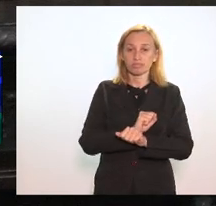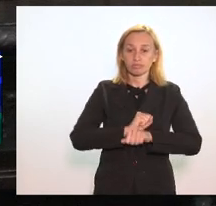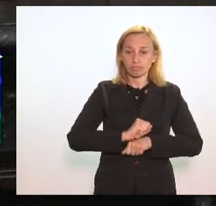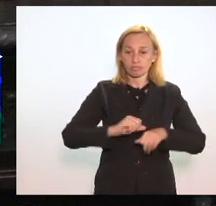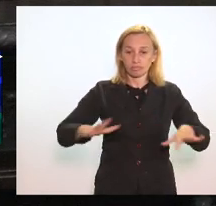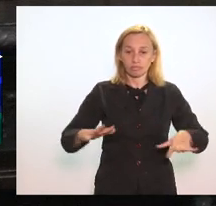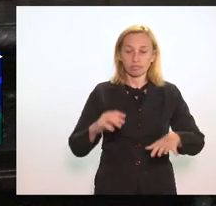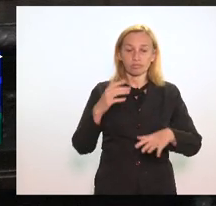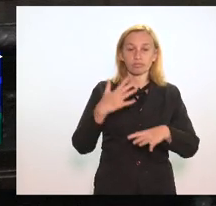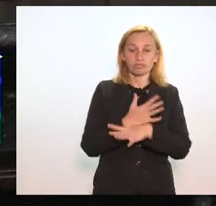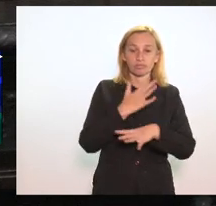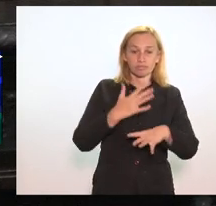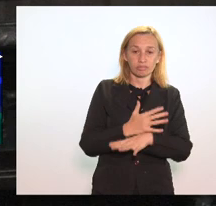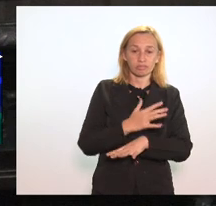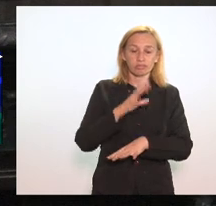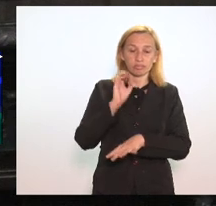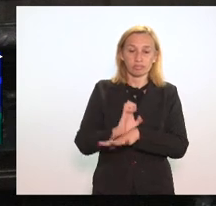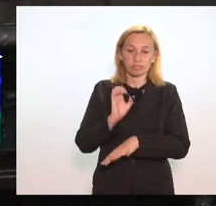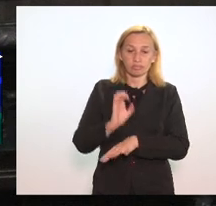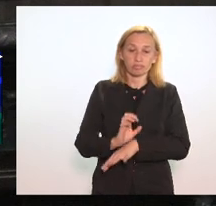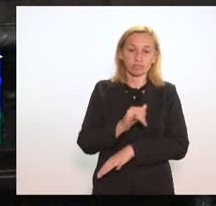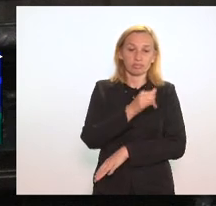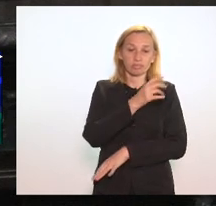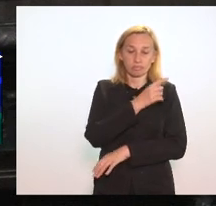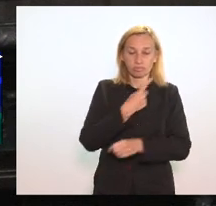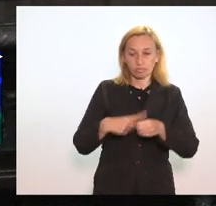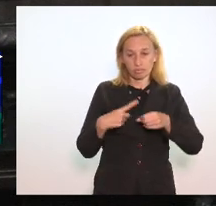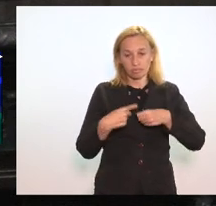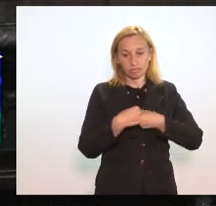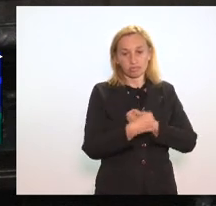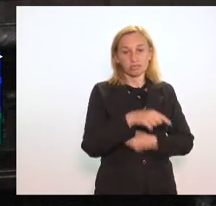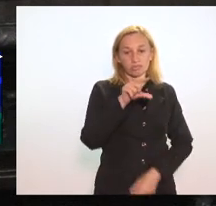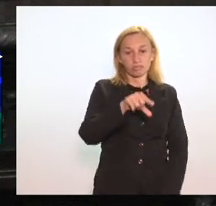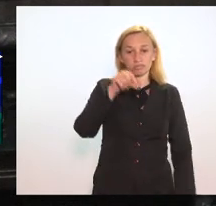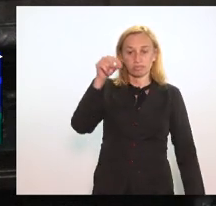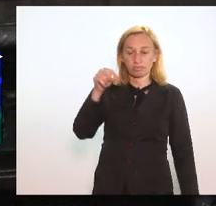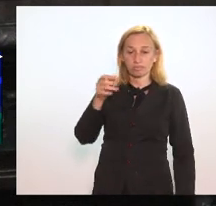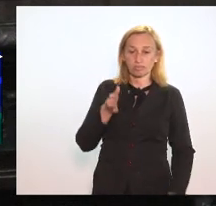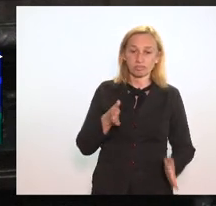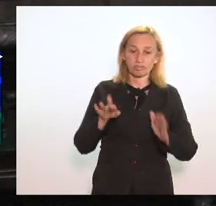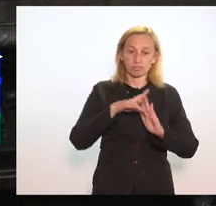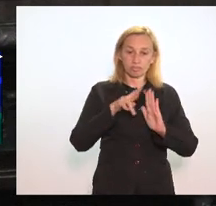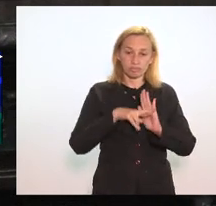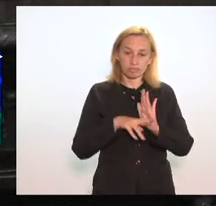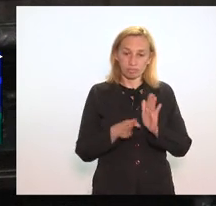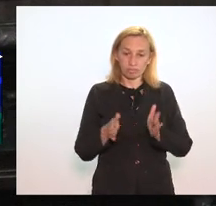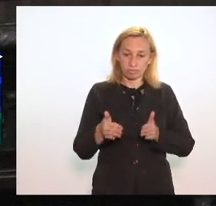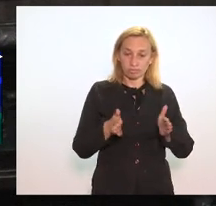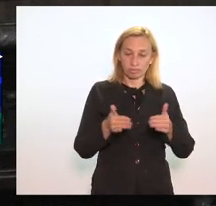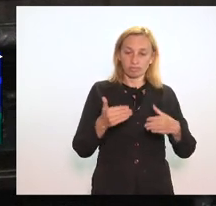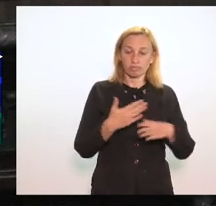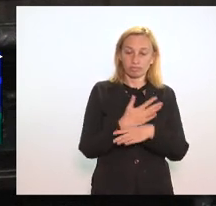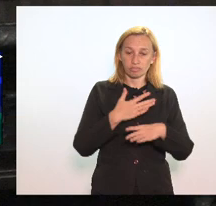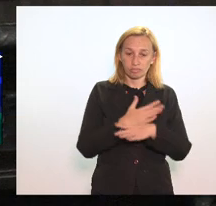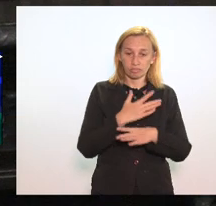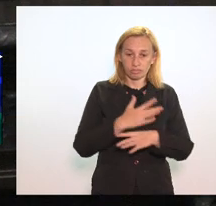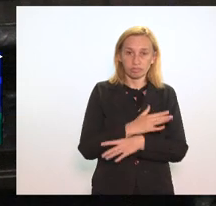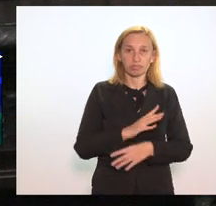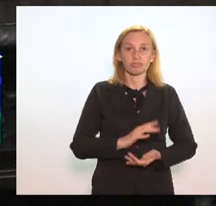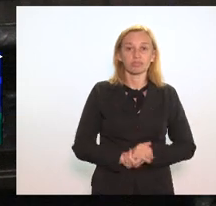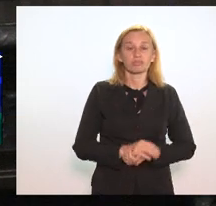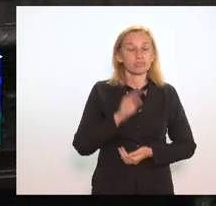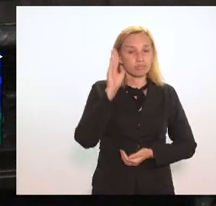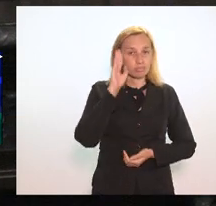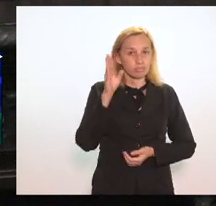municípios tem a prerrogativa de definir medidas mais restritivas e aí é